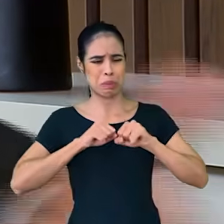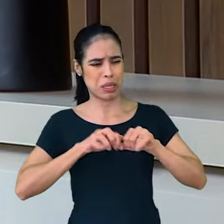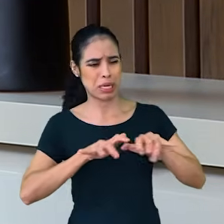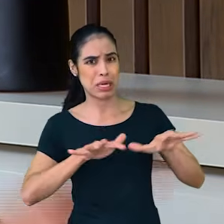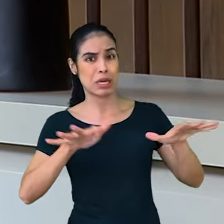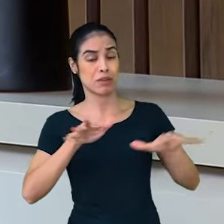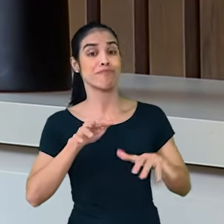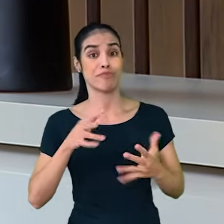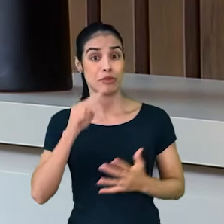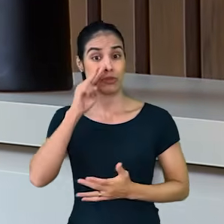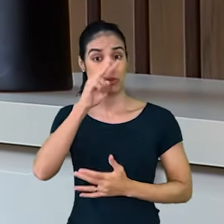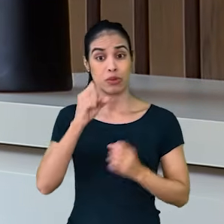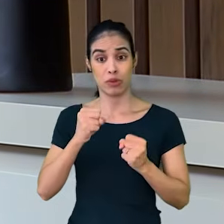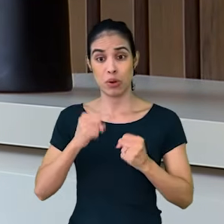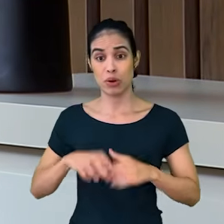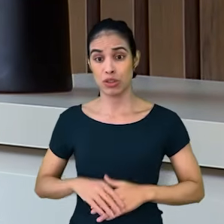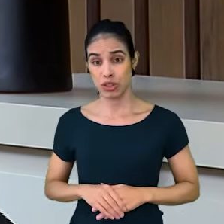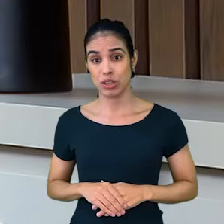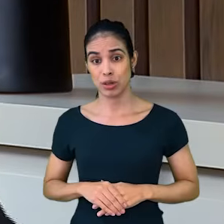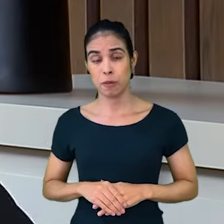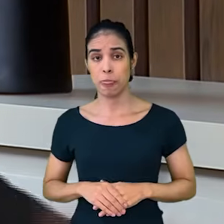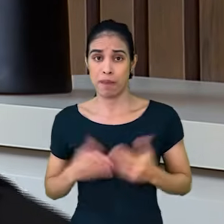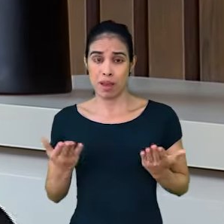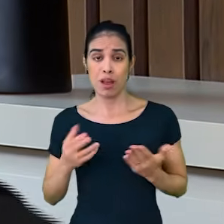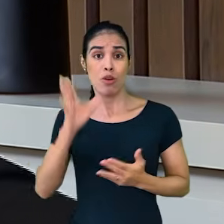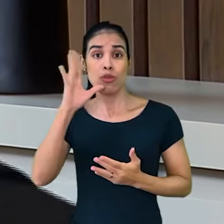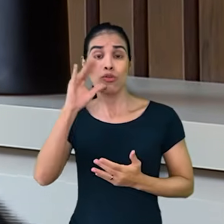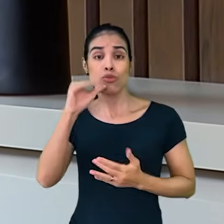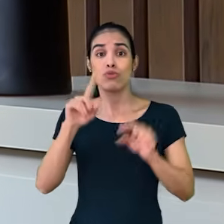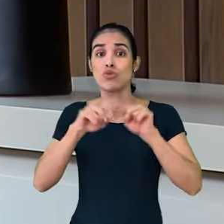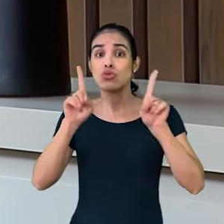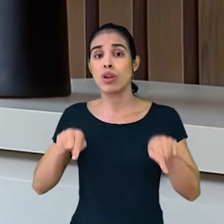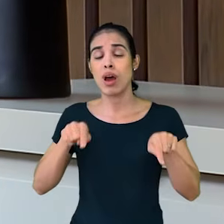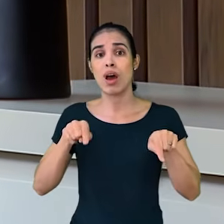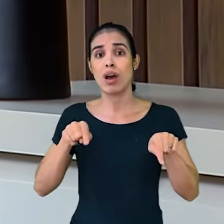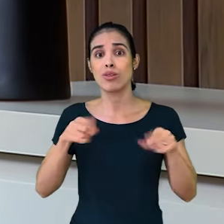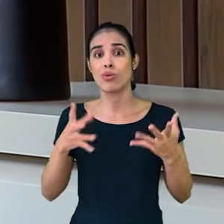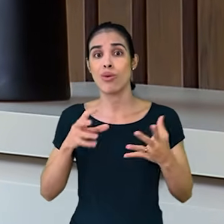No caso dos trabalhadores da Shell BASF, eles foram envenenados.